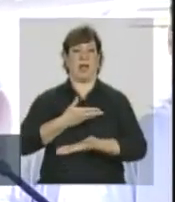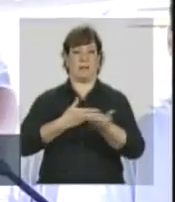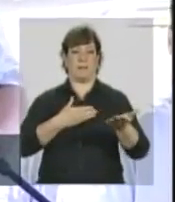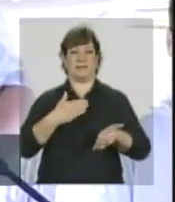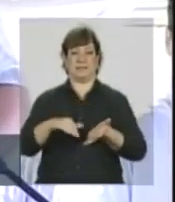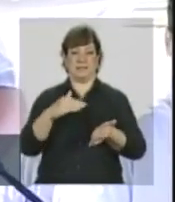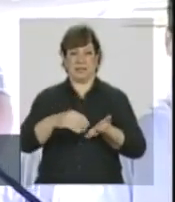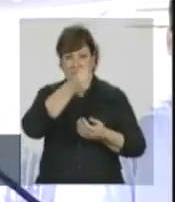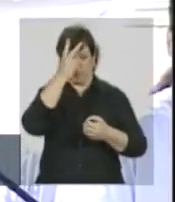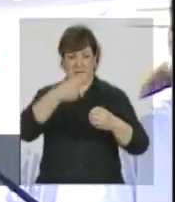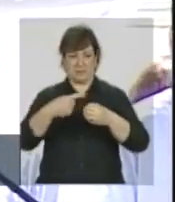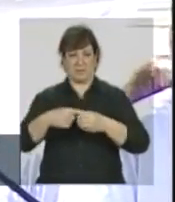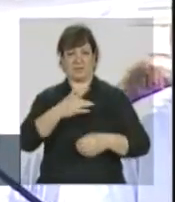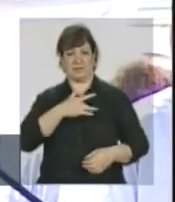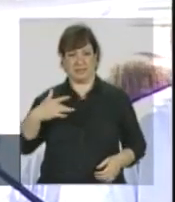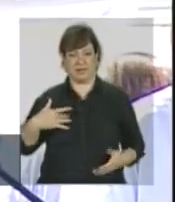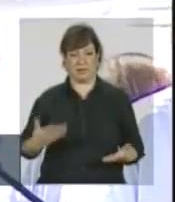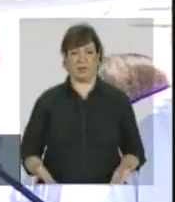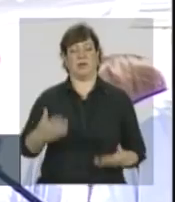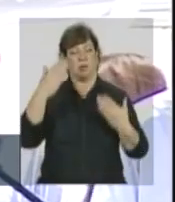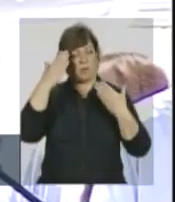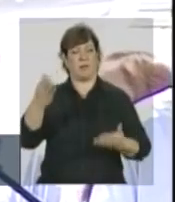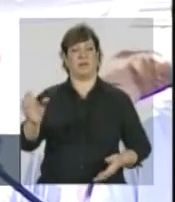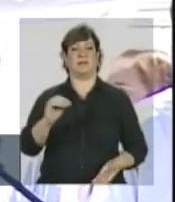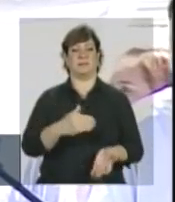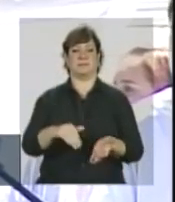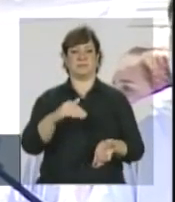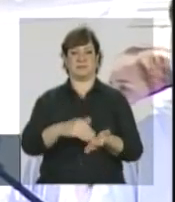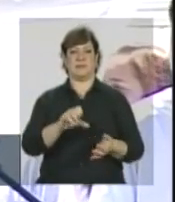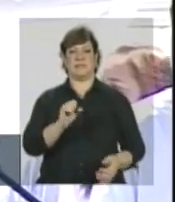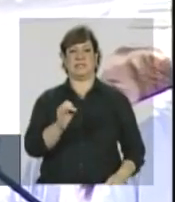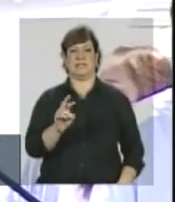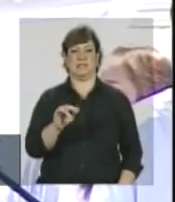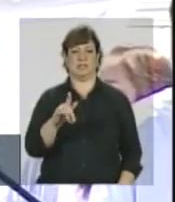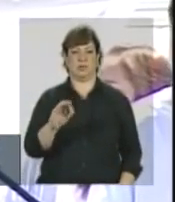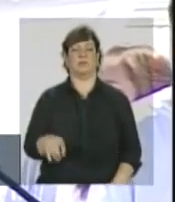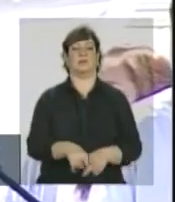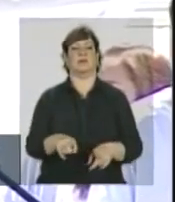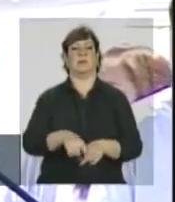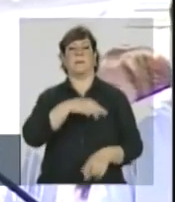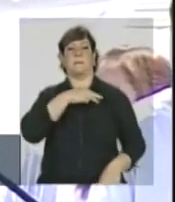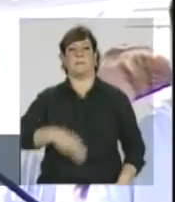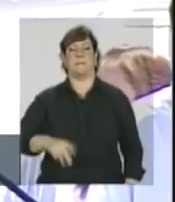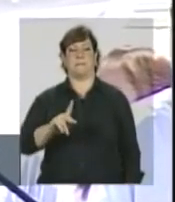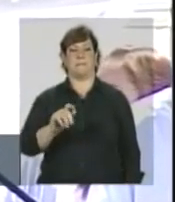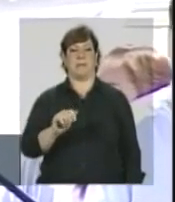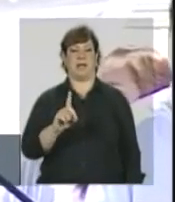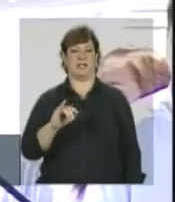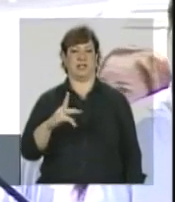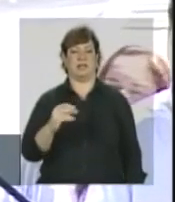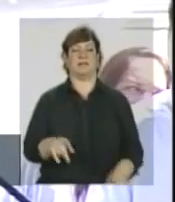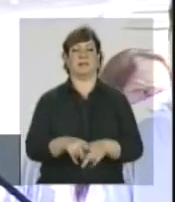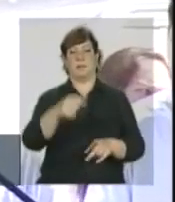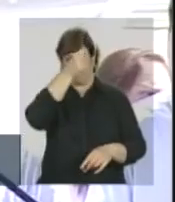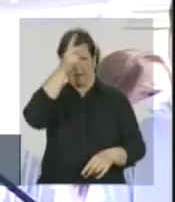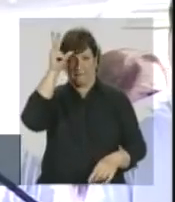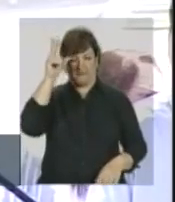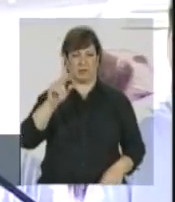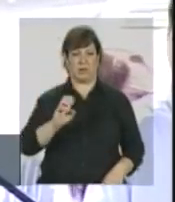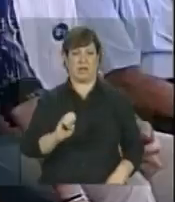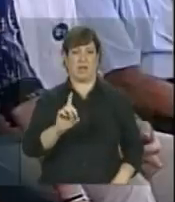Saúde, agradecer muito ao secretário estadual Sérgio Cortes, ao ministro Padilha, ao prefeito Eduardo Paes, ao governador